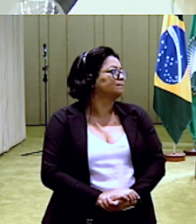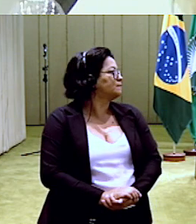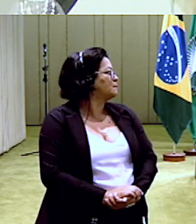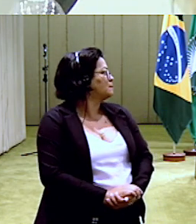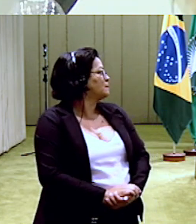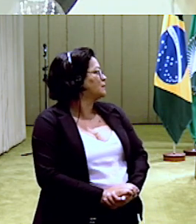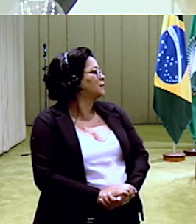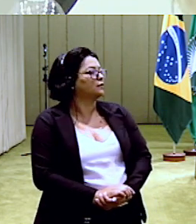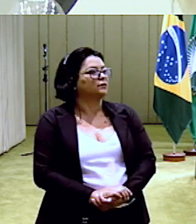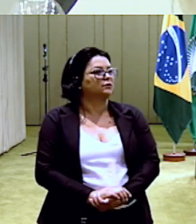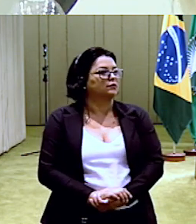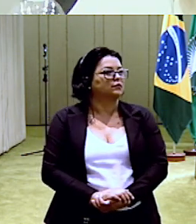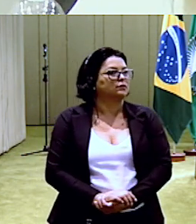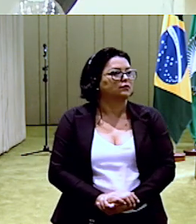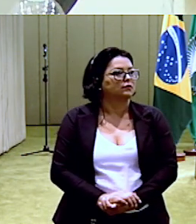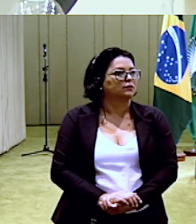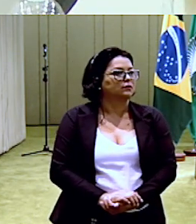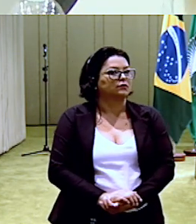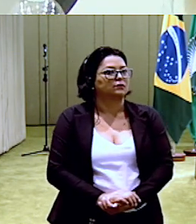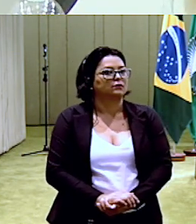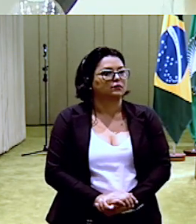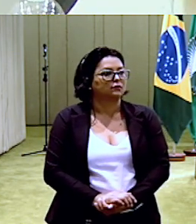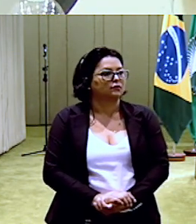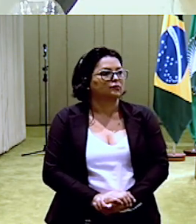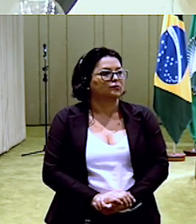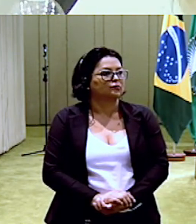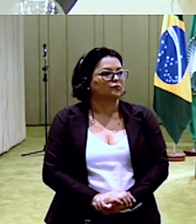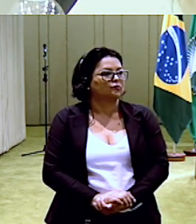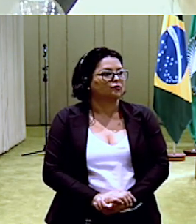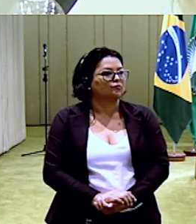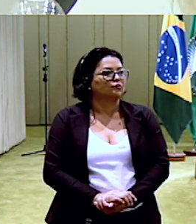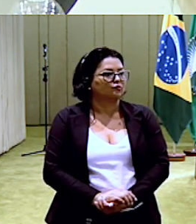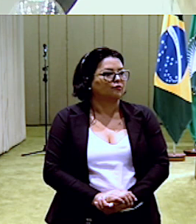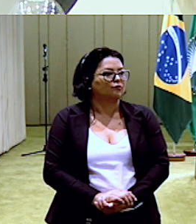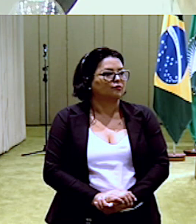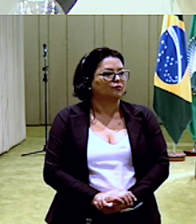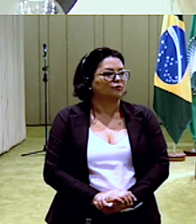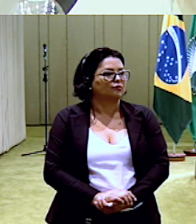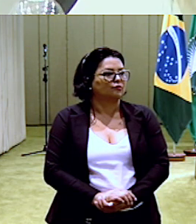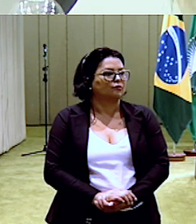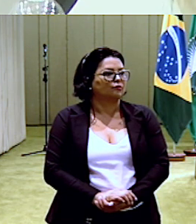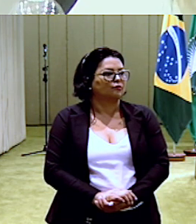Eu não sei quem pode me dizer se a senhora Sara Massassi vai participar. Vai. Tá.